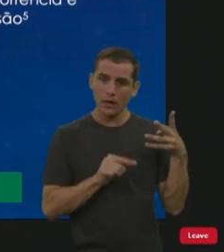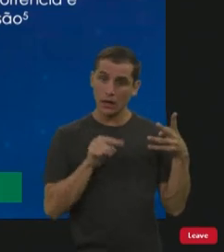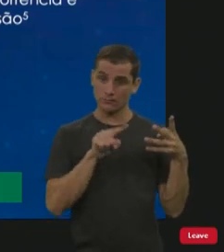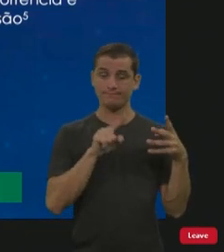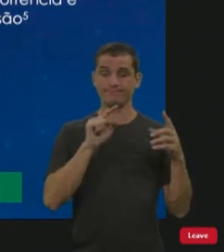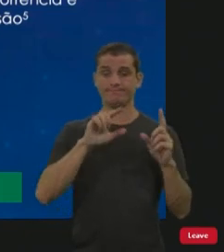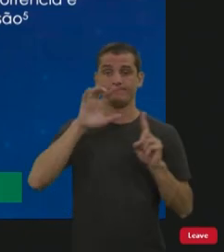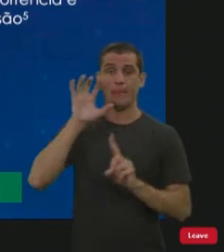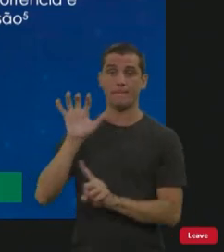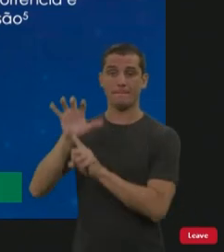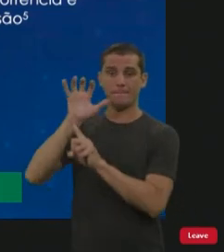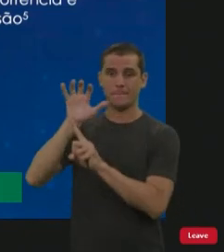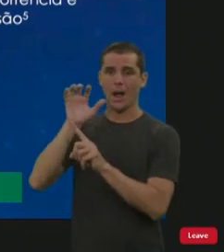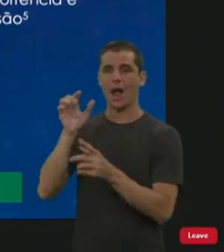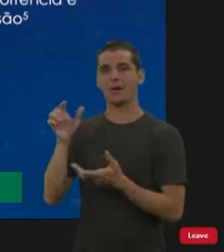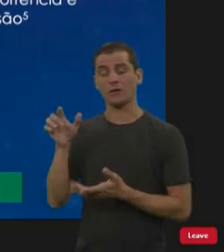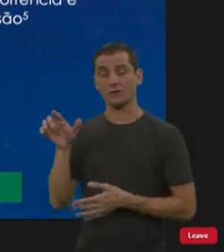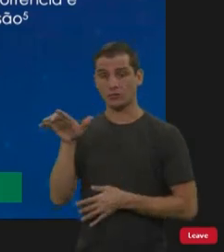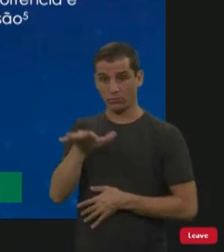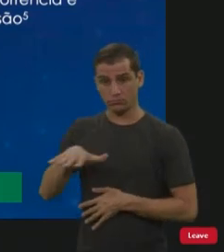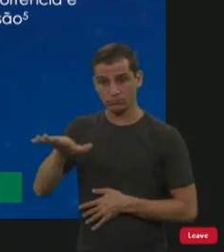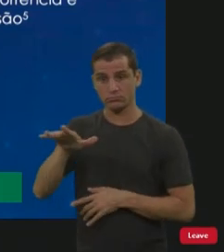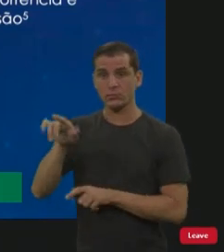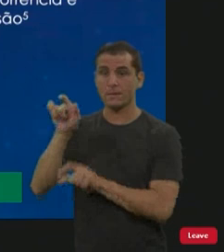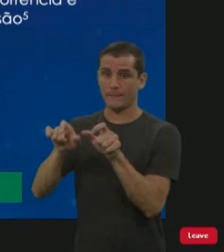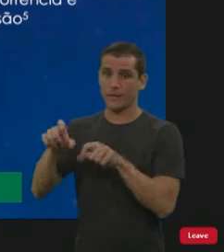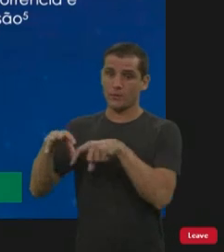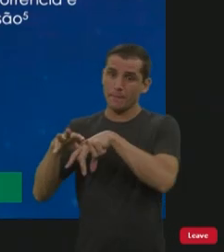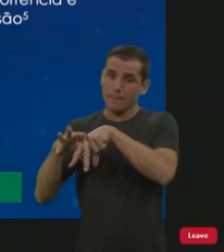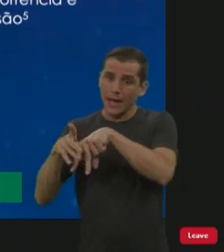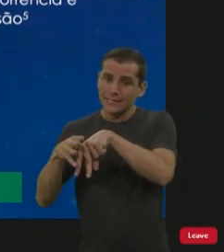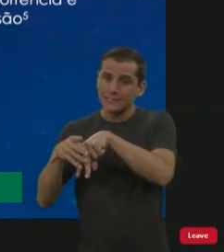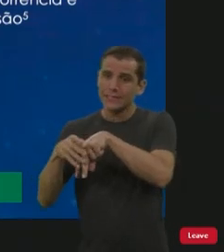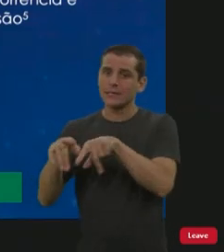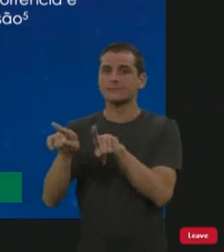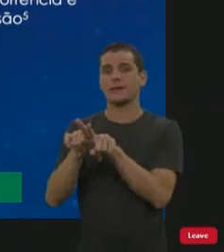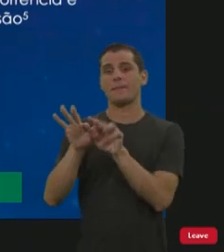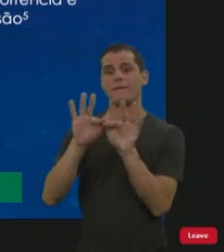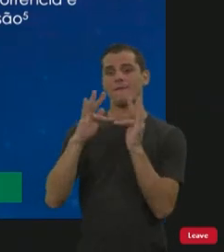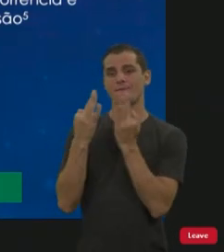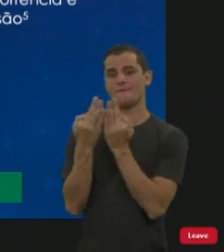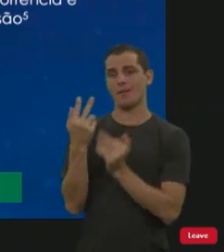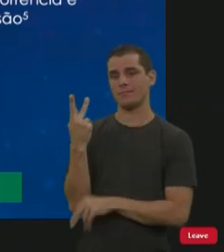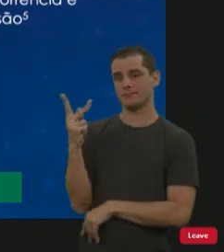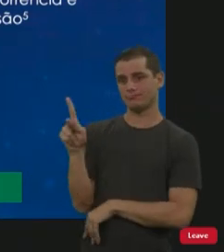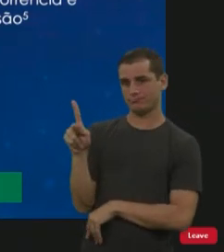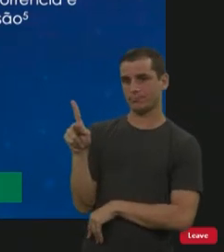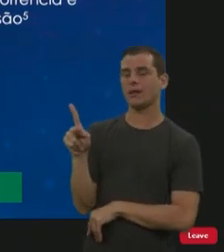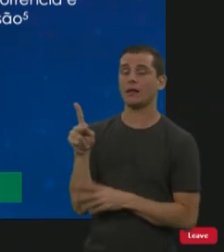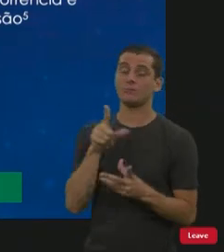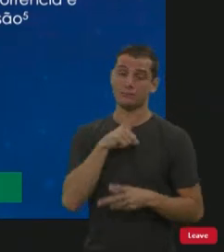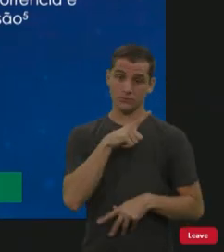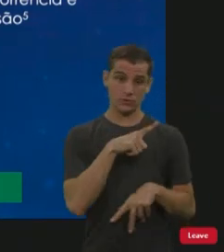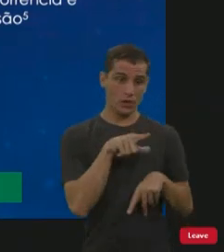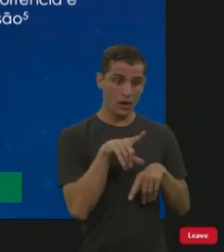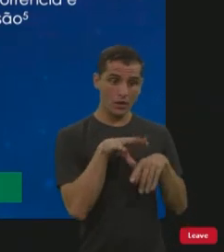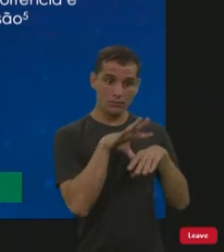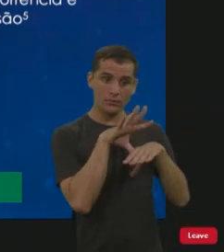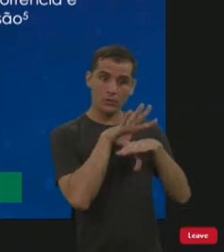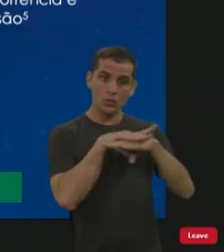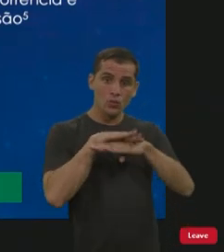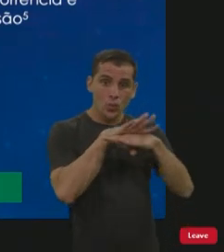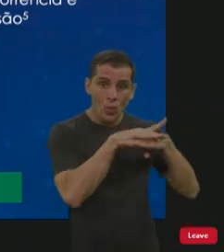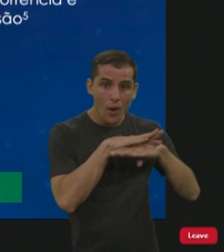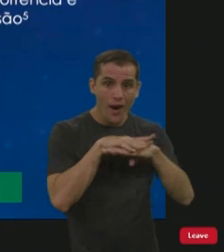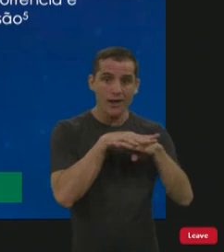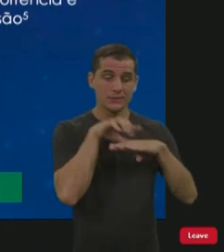dos pacientes e da família, né? Porque são doenças que a gente sempre tem que estar de olho, o paciente sempre